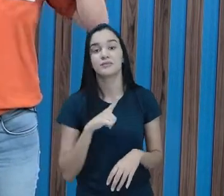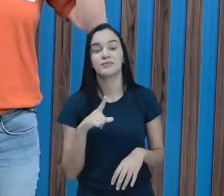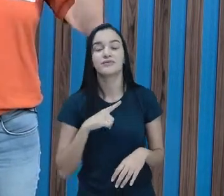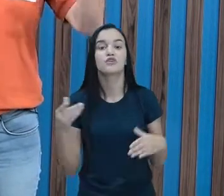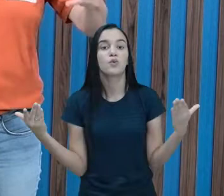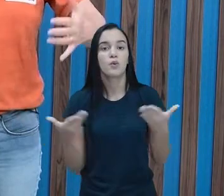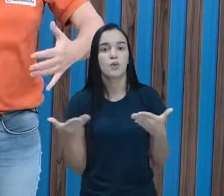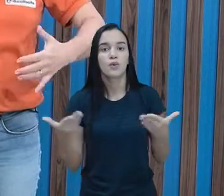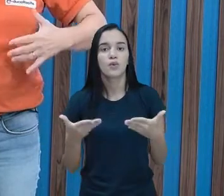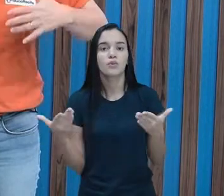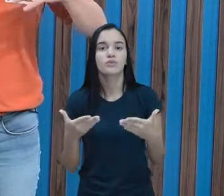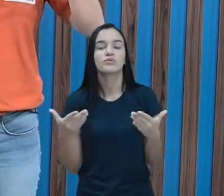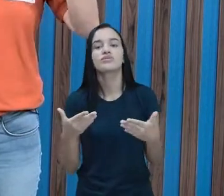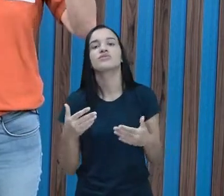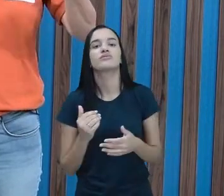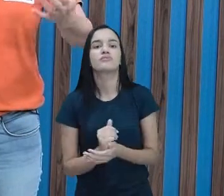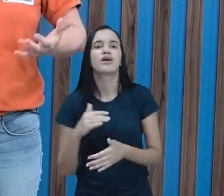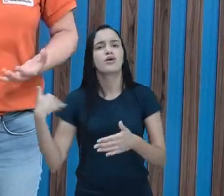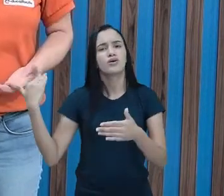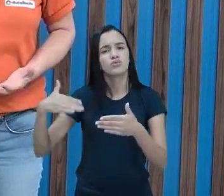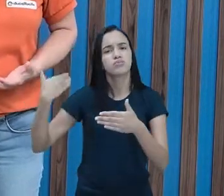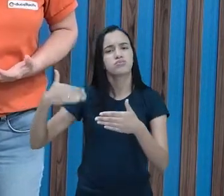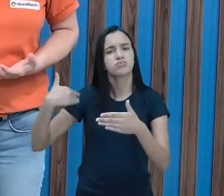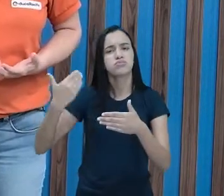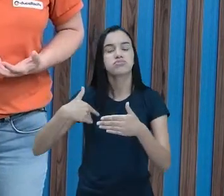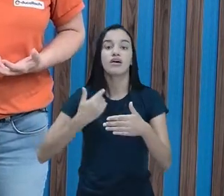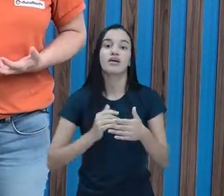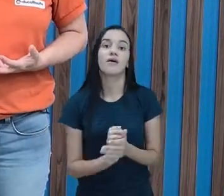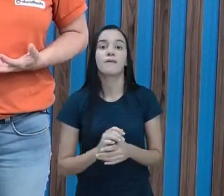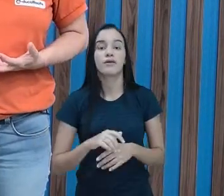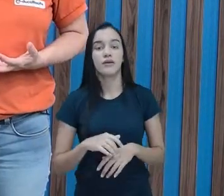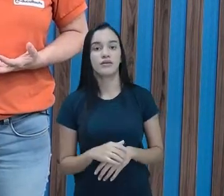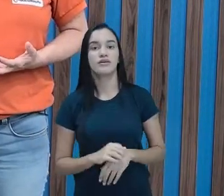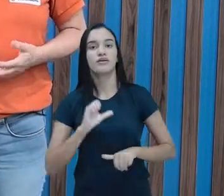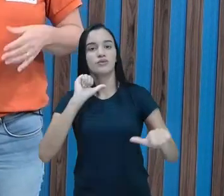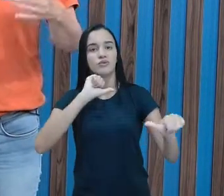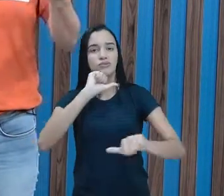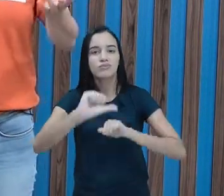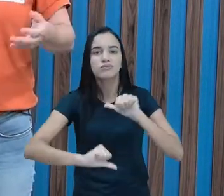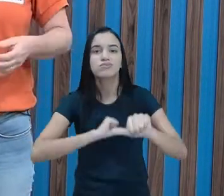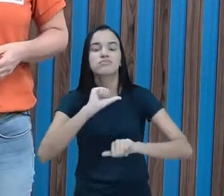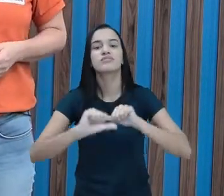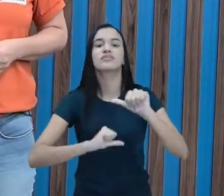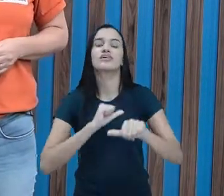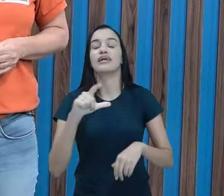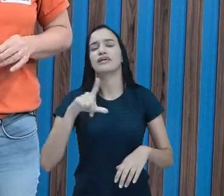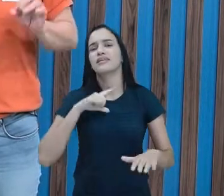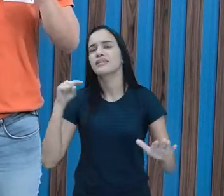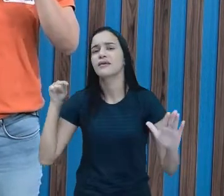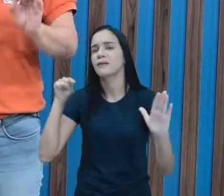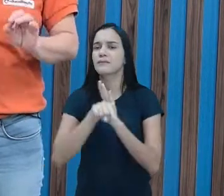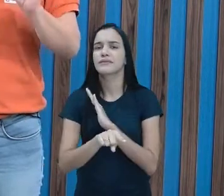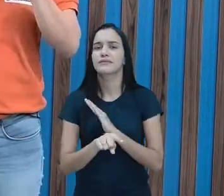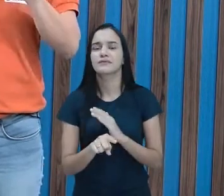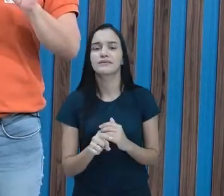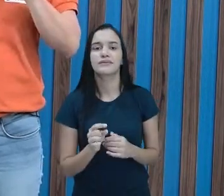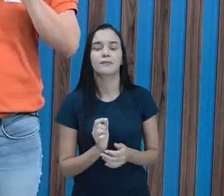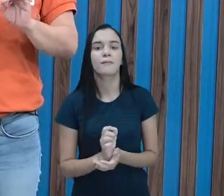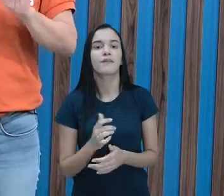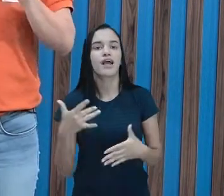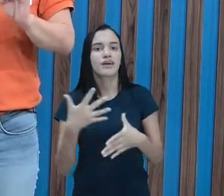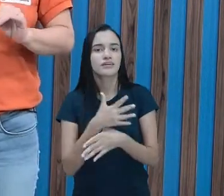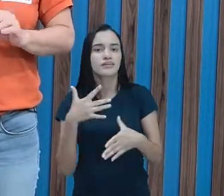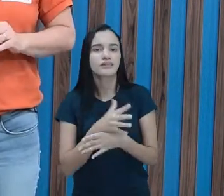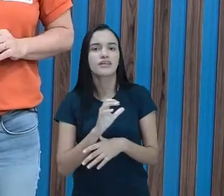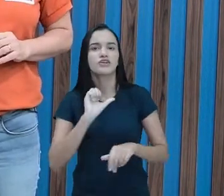Recife, ela foi, com o passar dos anos, ela foi se modificando, né? E aí tem essa pergunta, será que a cidade do